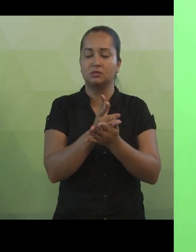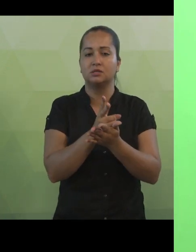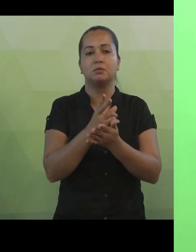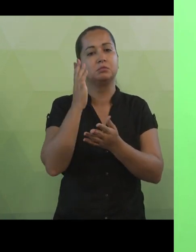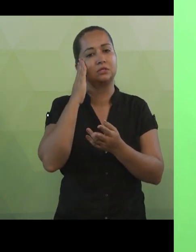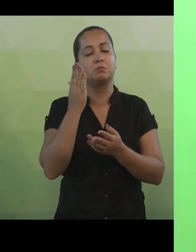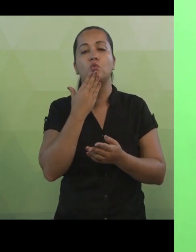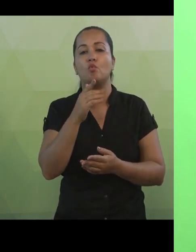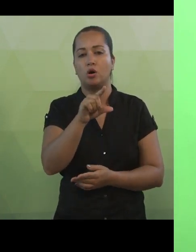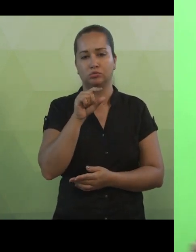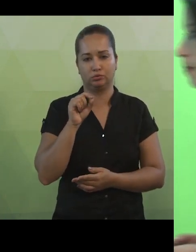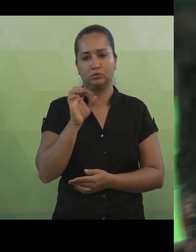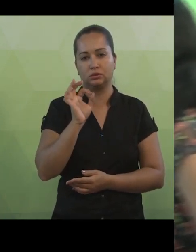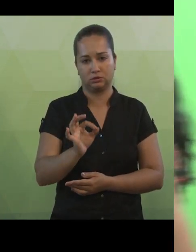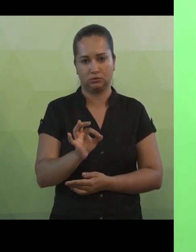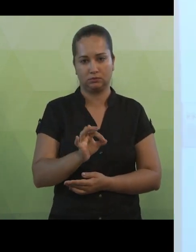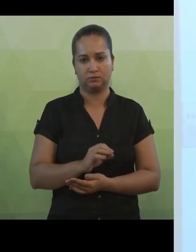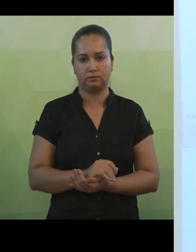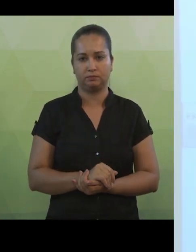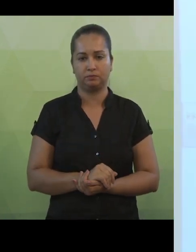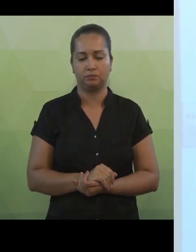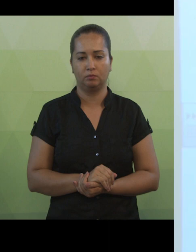dados.